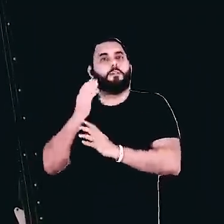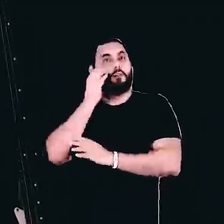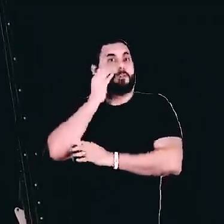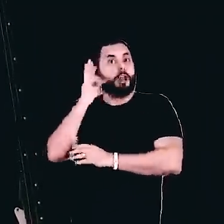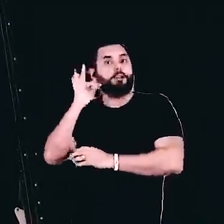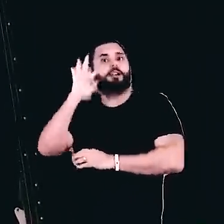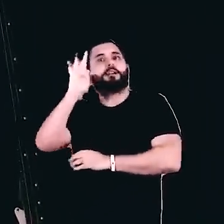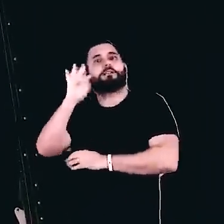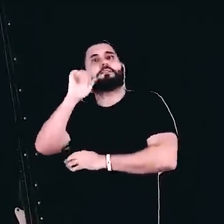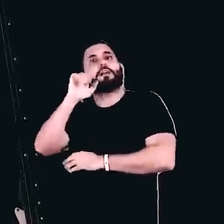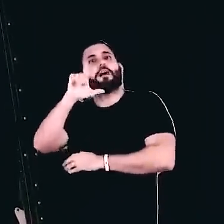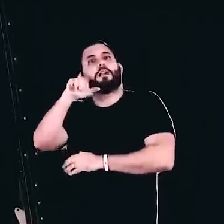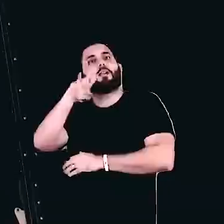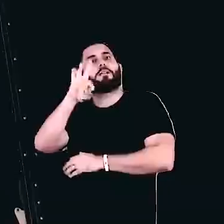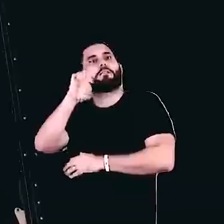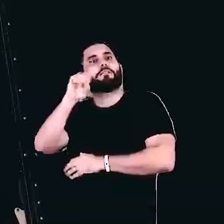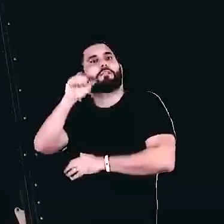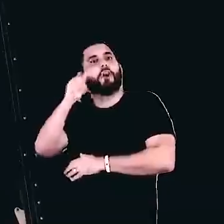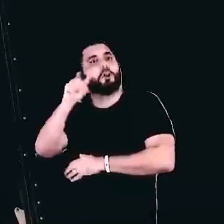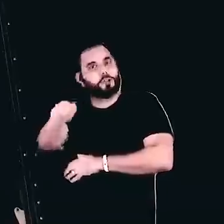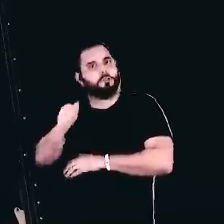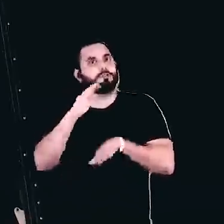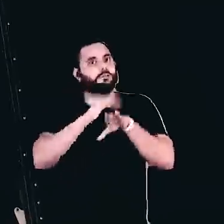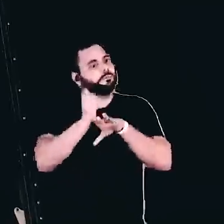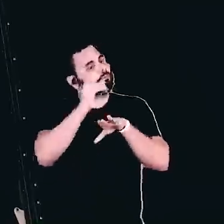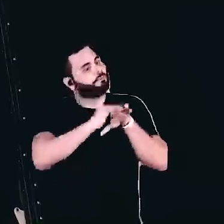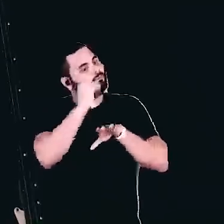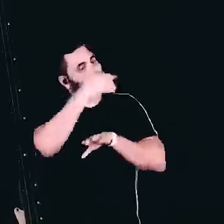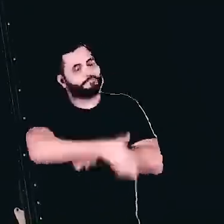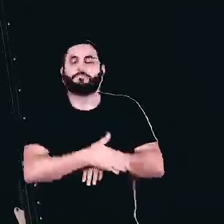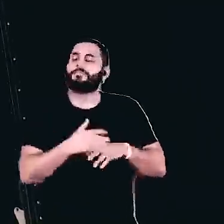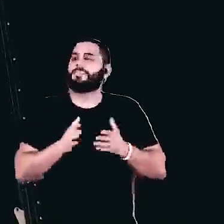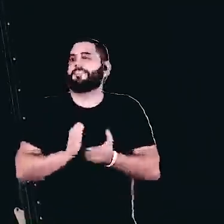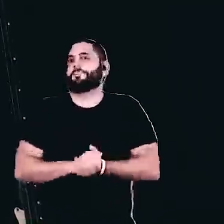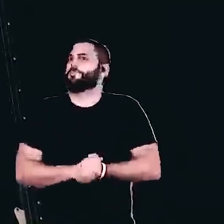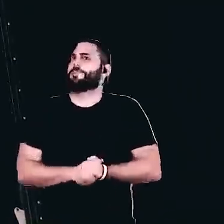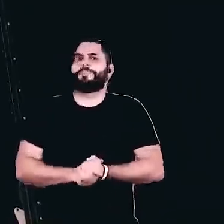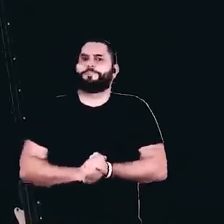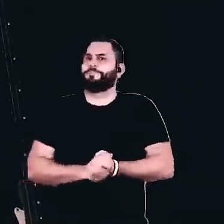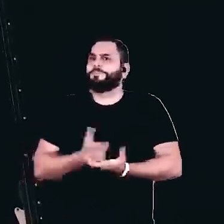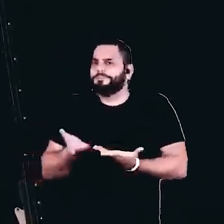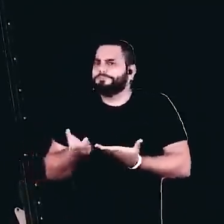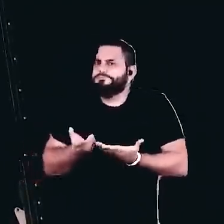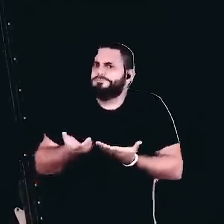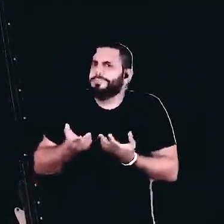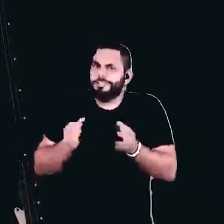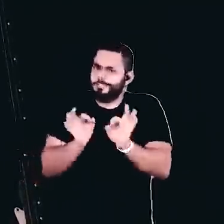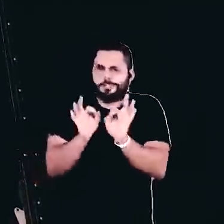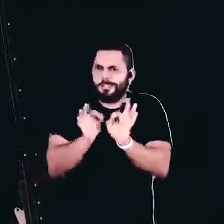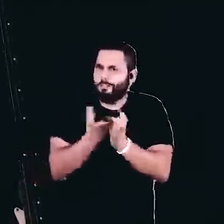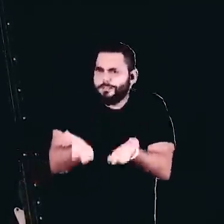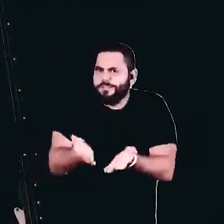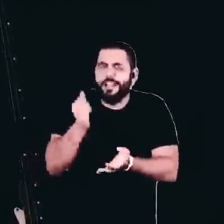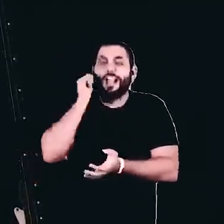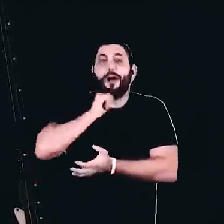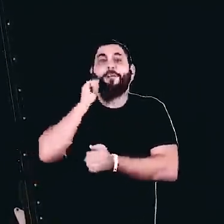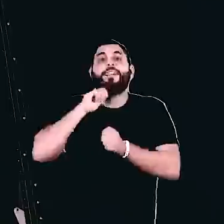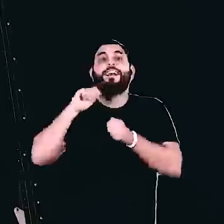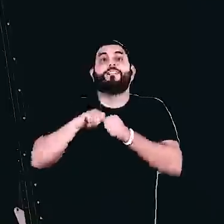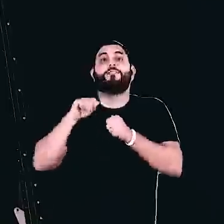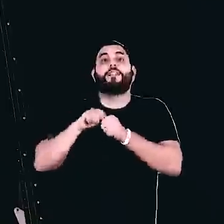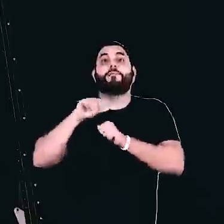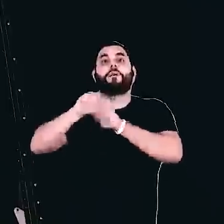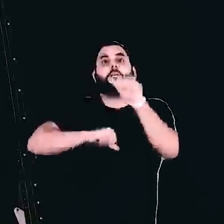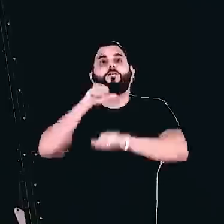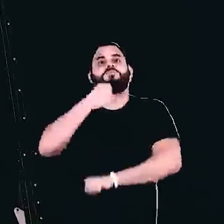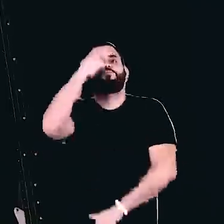qualidade. Então todo mundo na sala dela só podia me chamar de talentosa. Gente, uma coisa tão pequenininha que aquela mulher fez, mas que